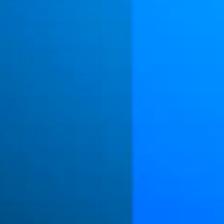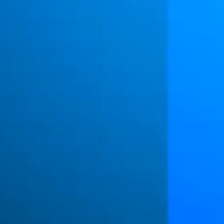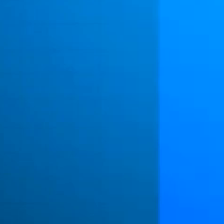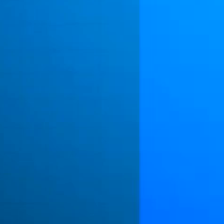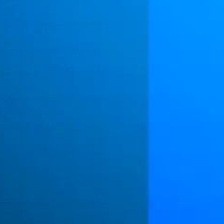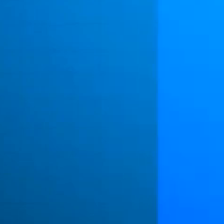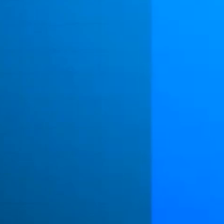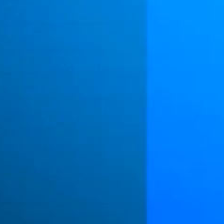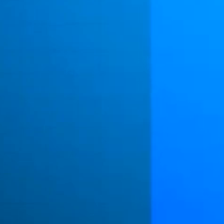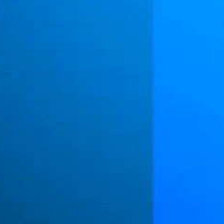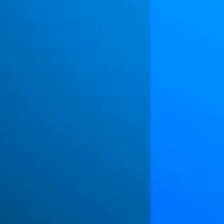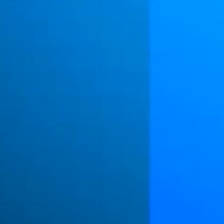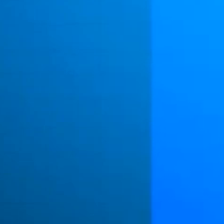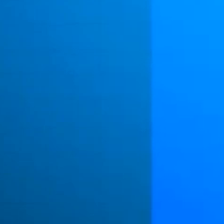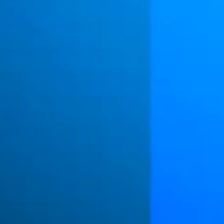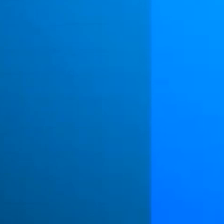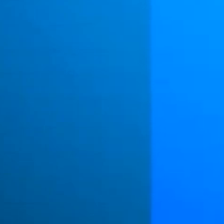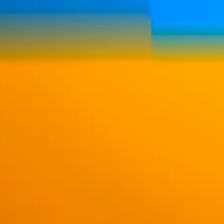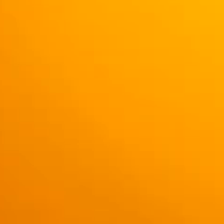Oi